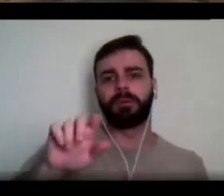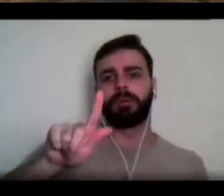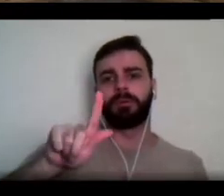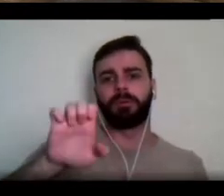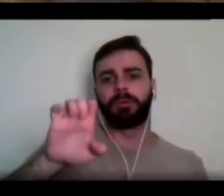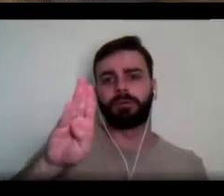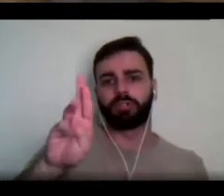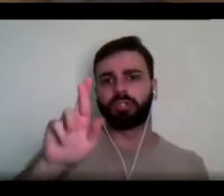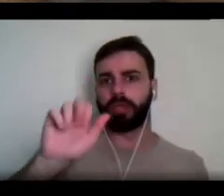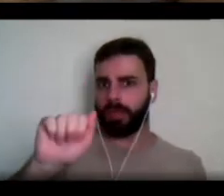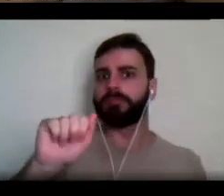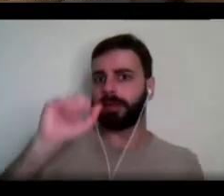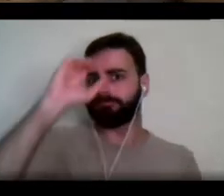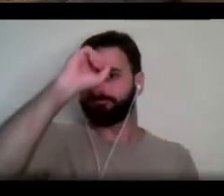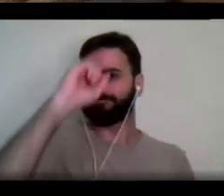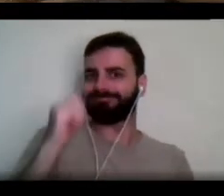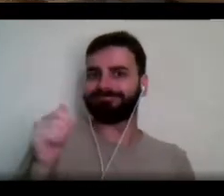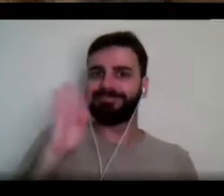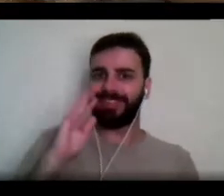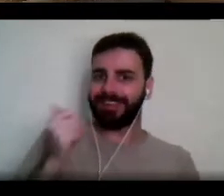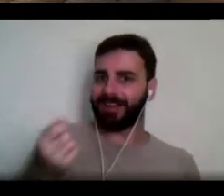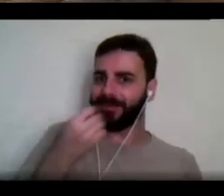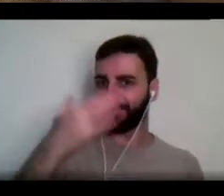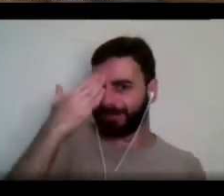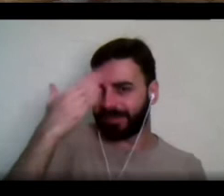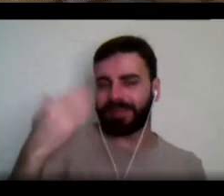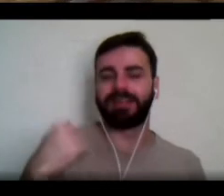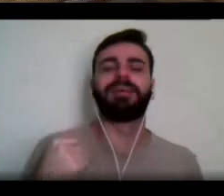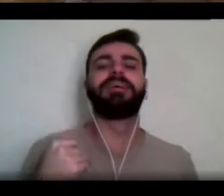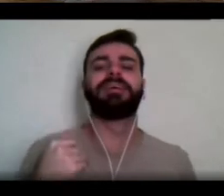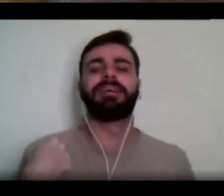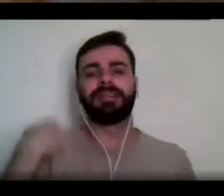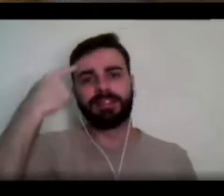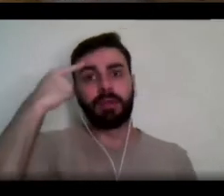até é melhor do que o que eu usei.